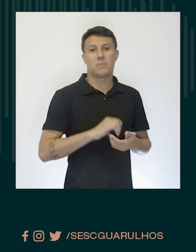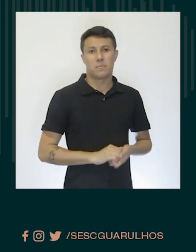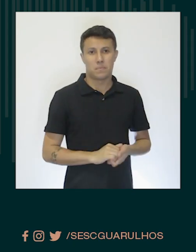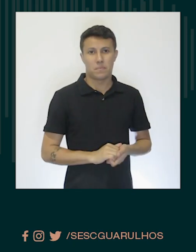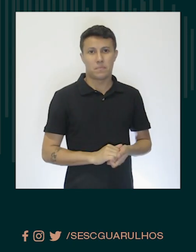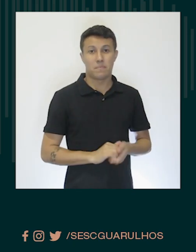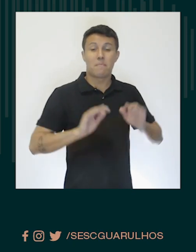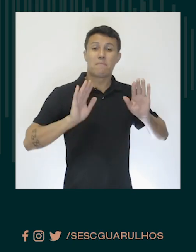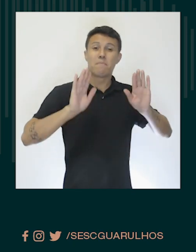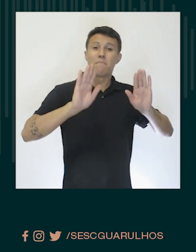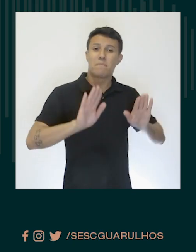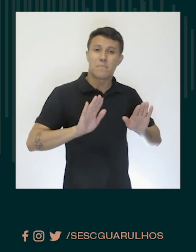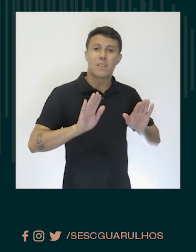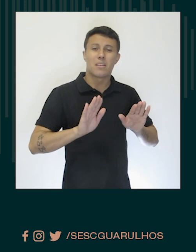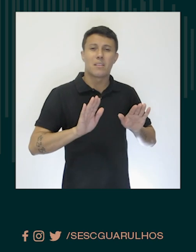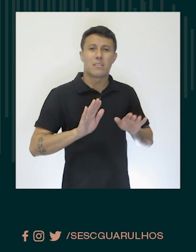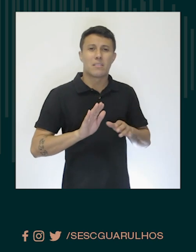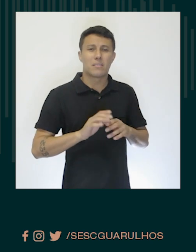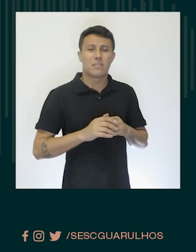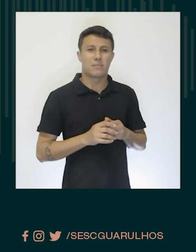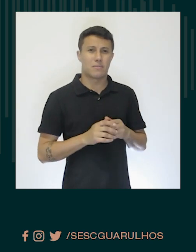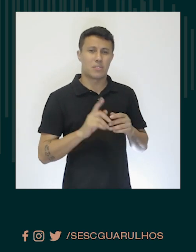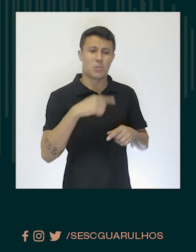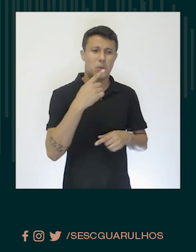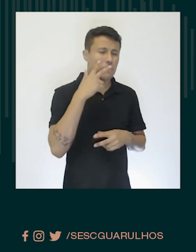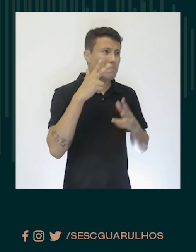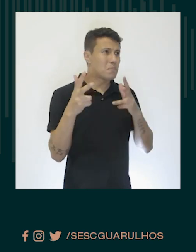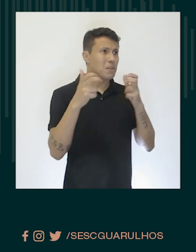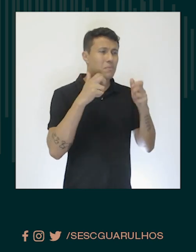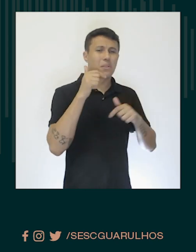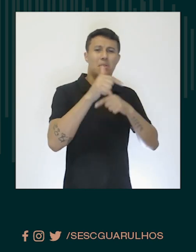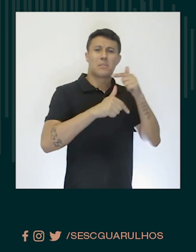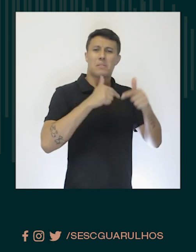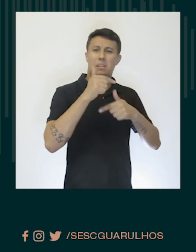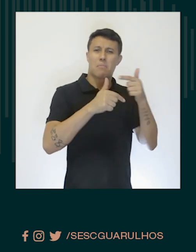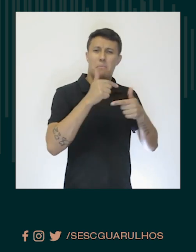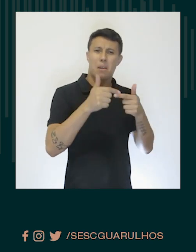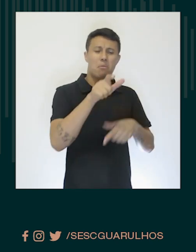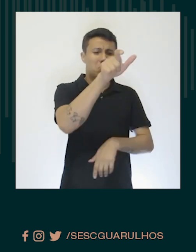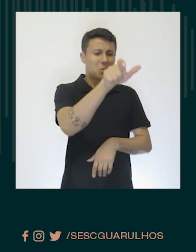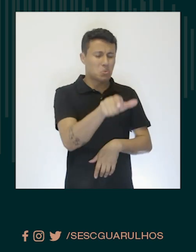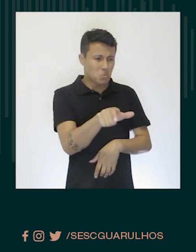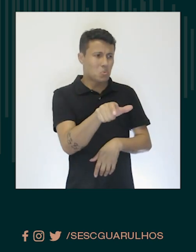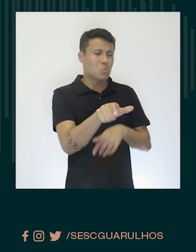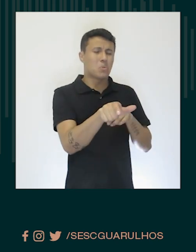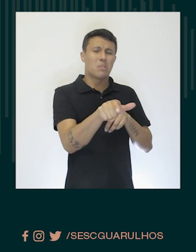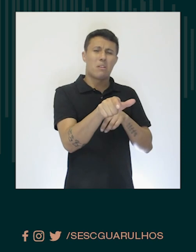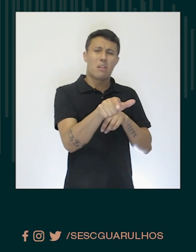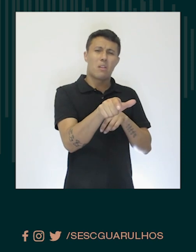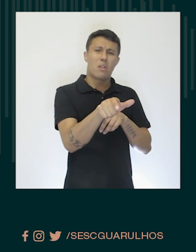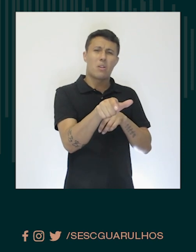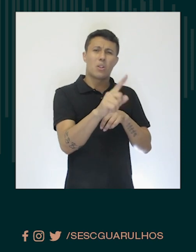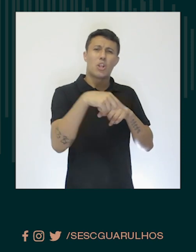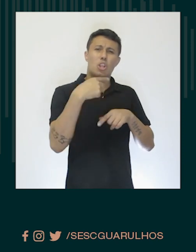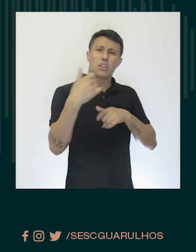Mas eu tive a oportunidade de sentar com o cara. Então, se você vê algum workshop dessa pessoa, algum lugar que ele estiver falando,